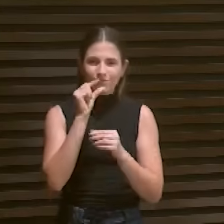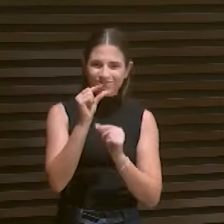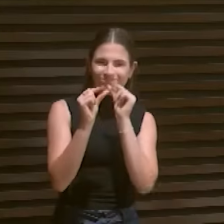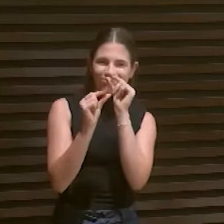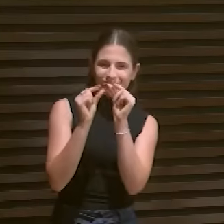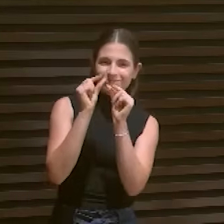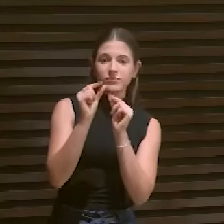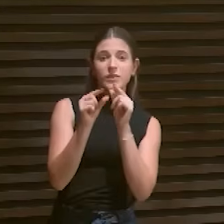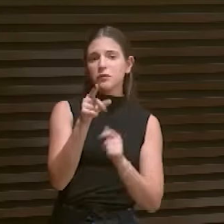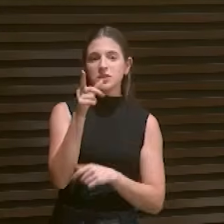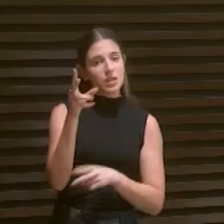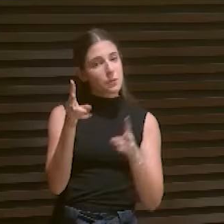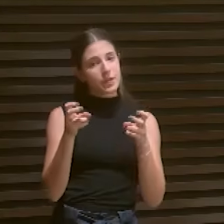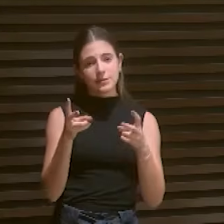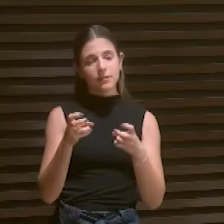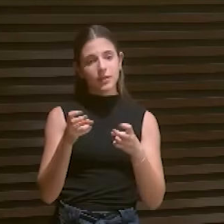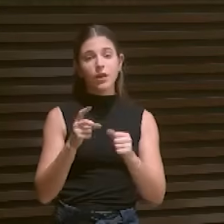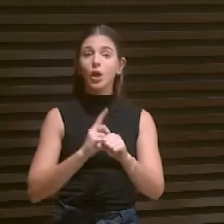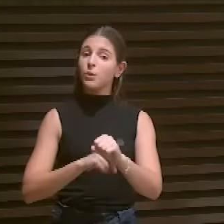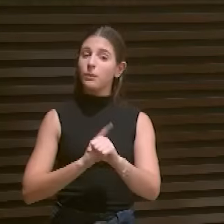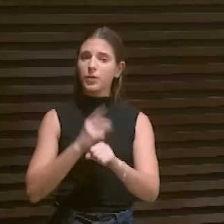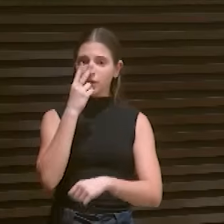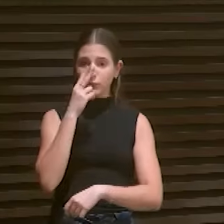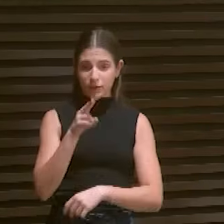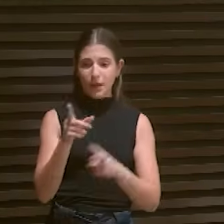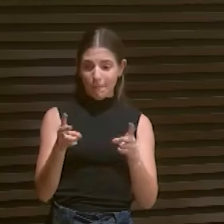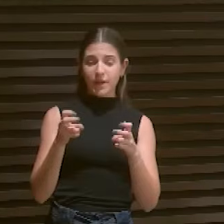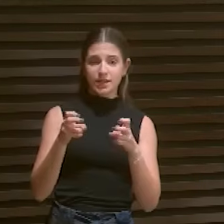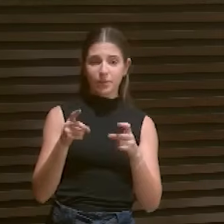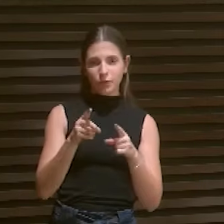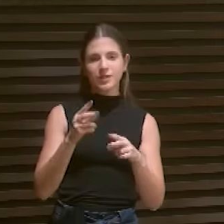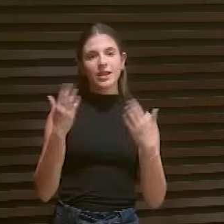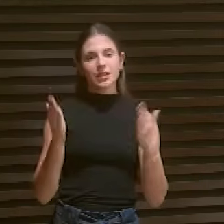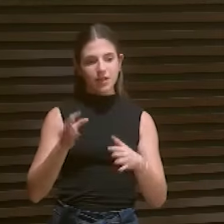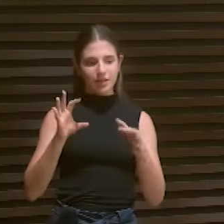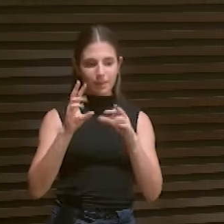percebe isso. Quando você vê, você já está enredado.